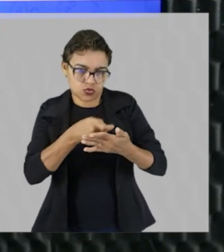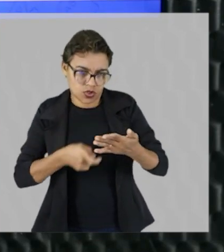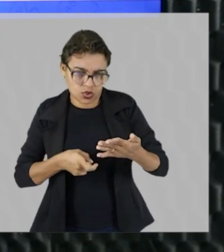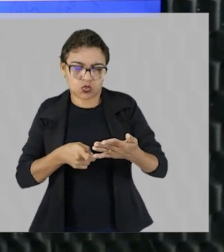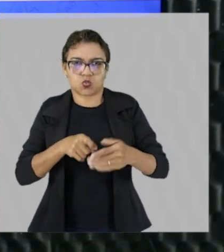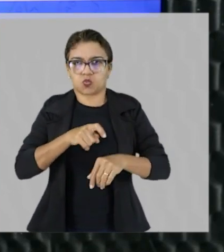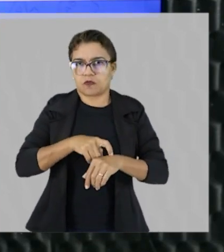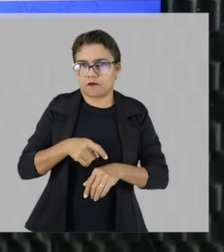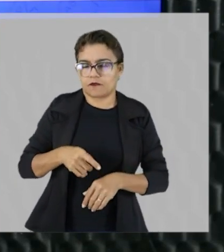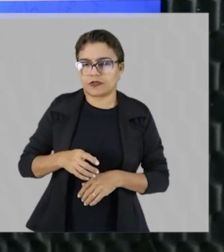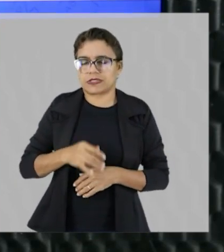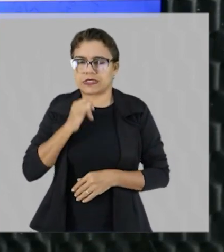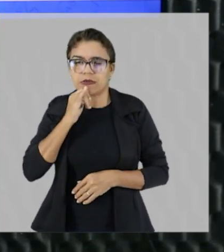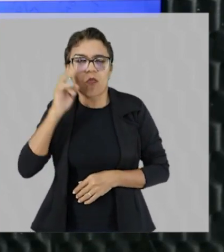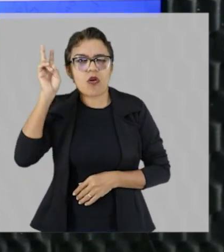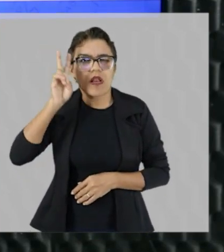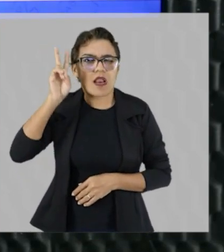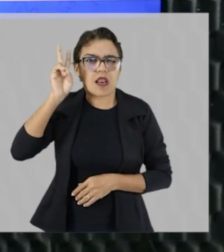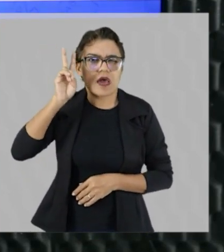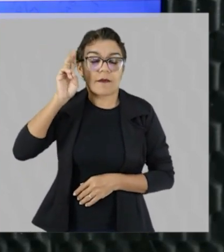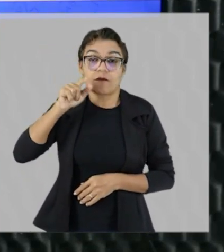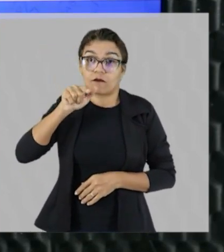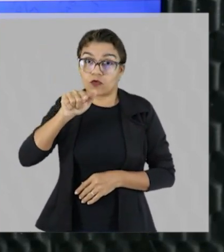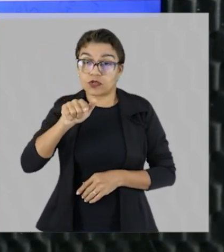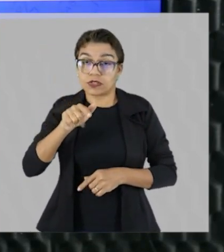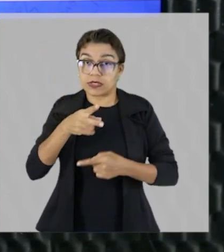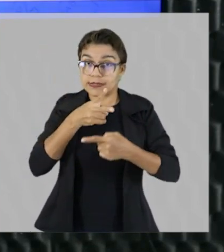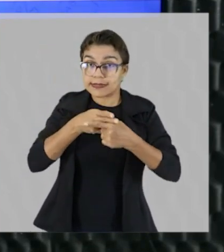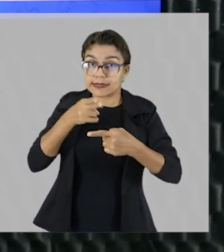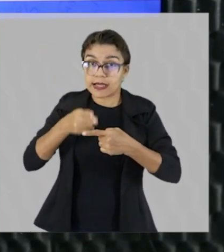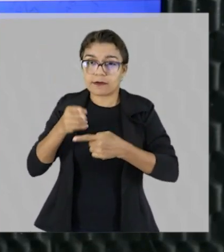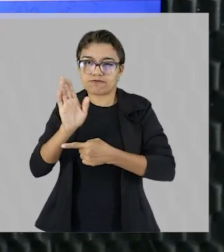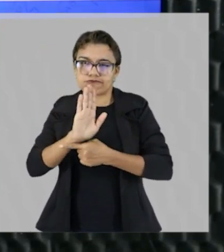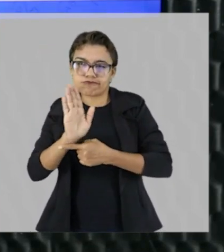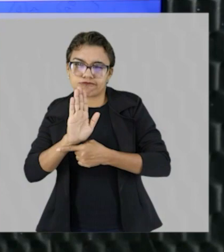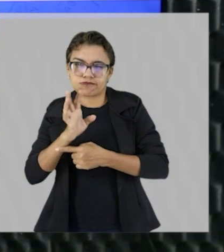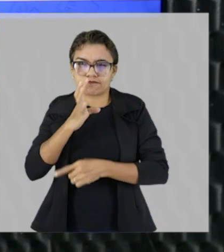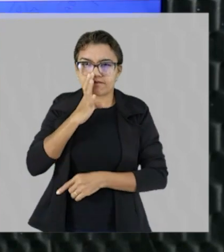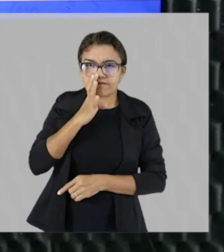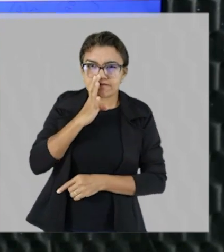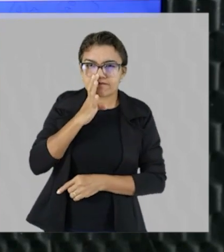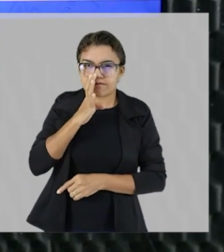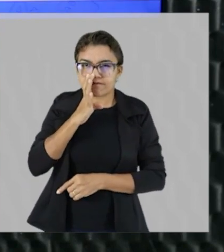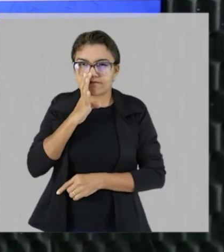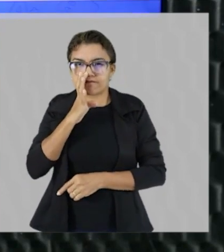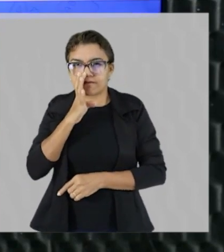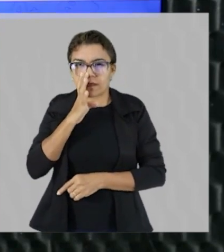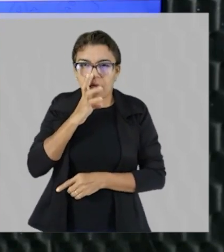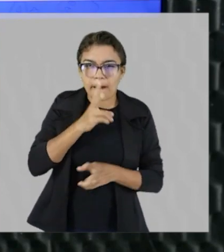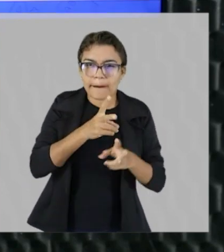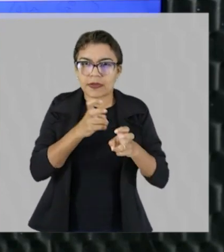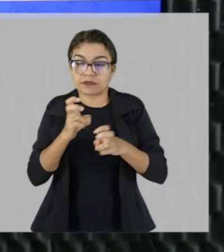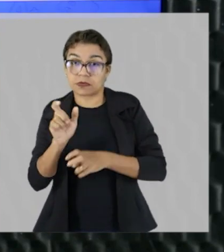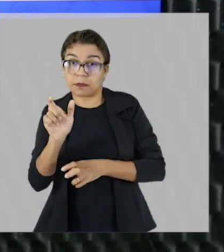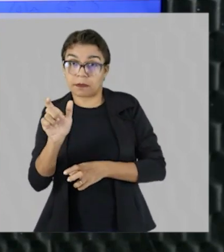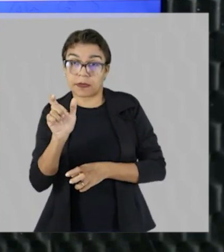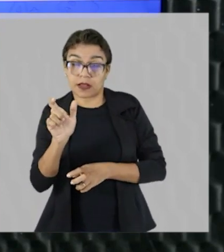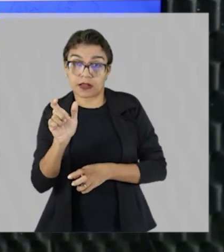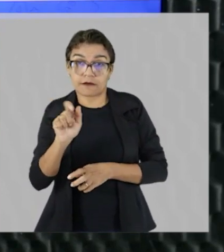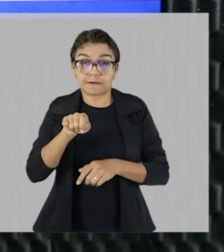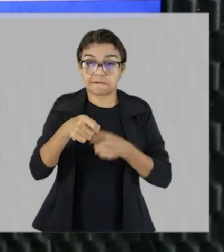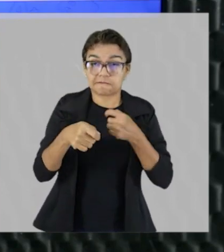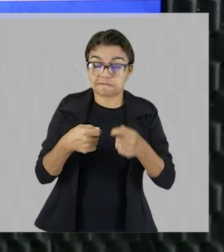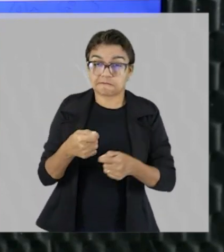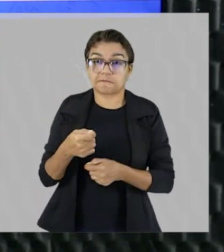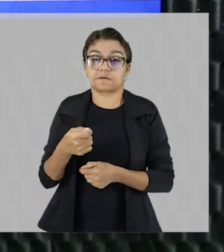falas. Lembra que eu falei para vocês assistirem séries, né? Para trabalhar, a ouvir as palavras em espanhol, né? A